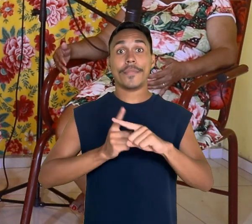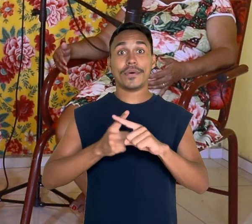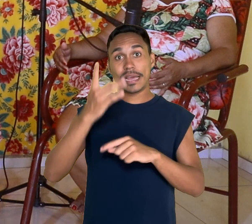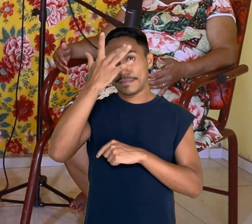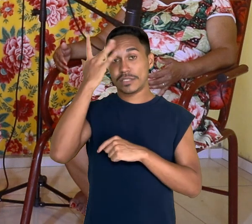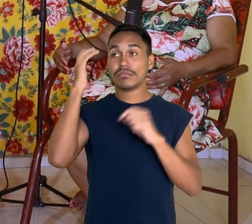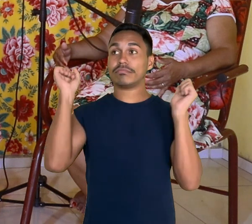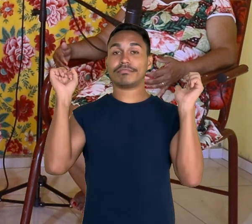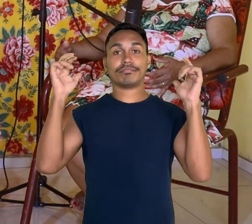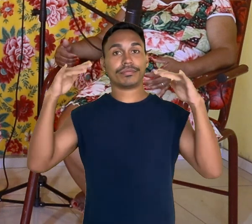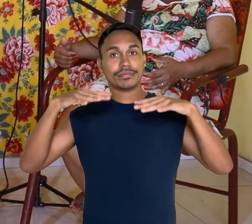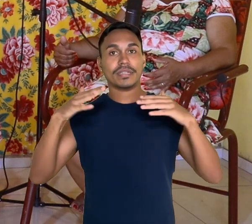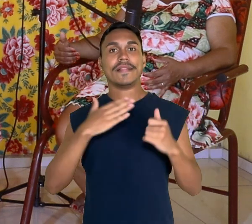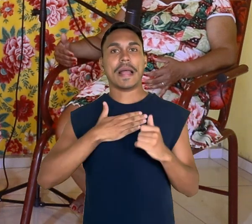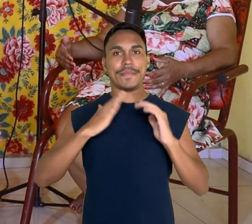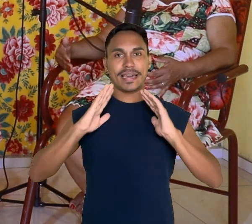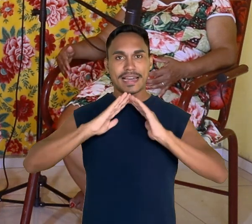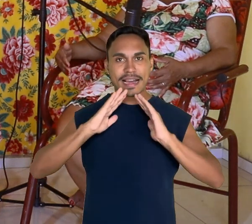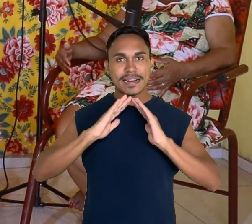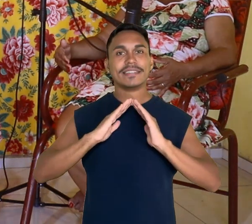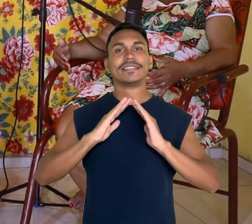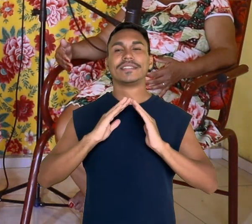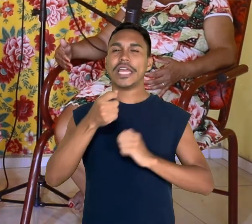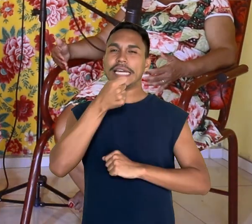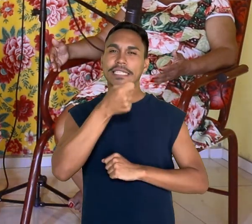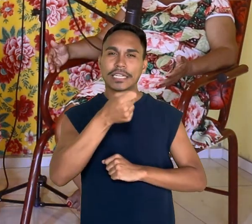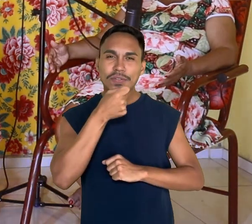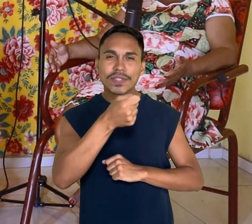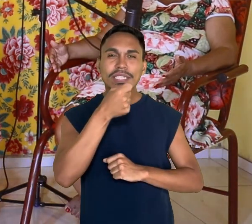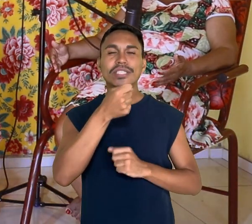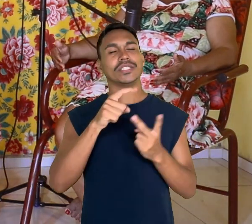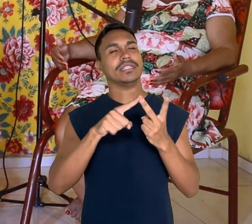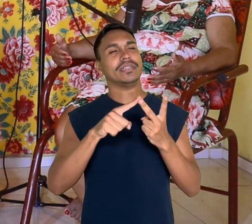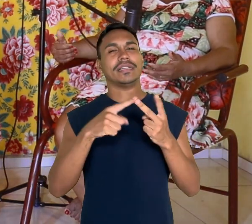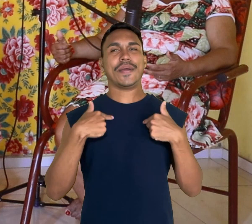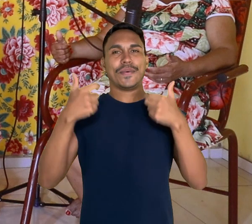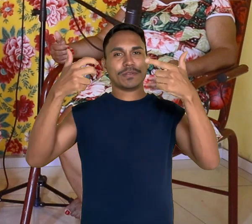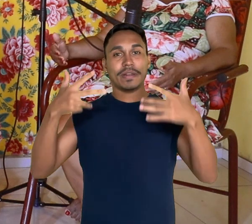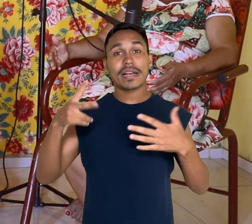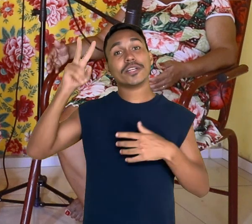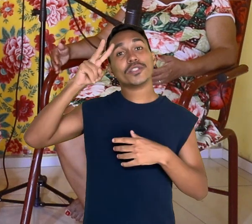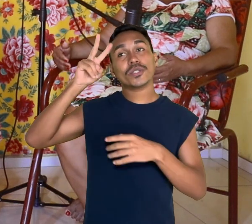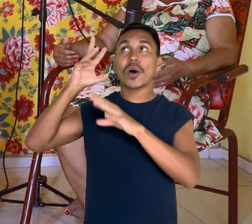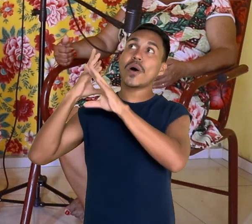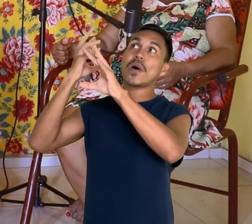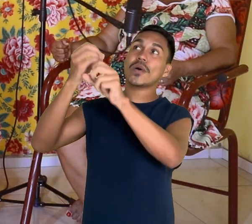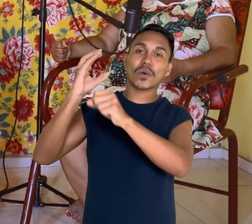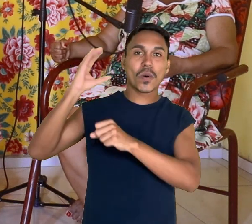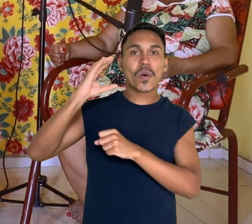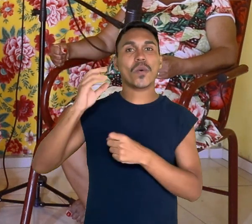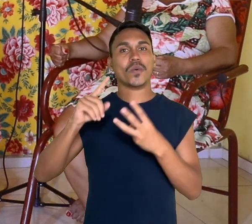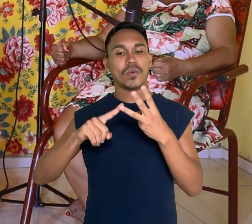nos acompanhando, porque aí o pessoal começaram a aparecer lá na minha casa para me dar entrevista, para me falar